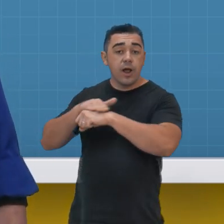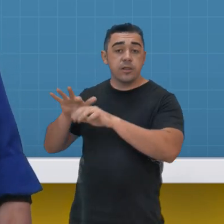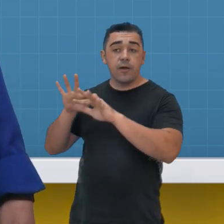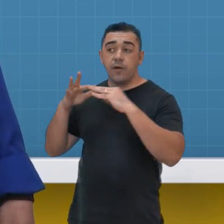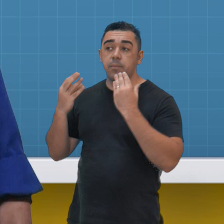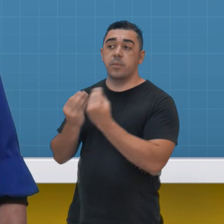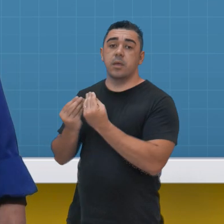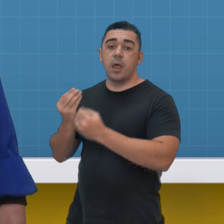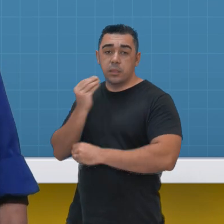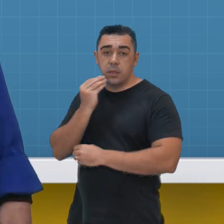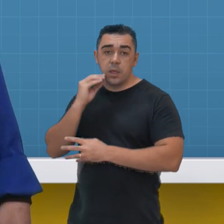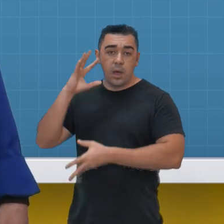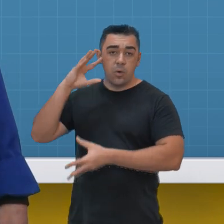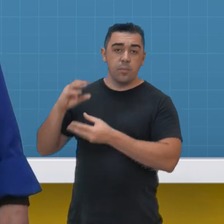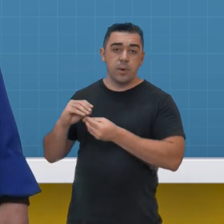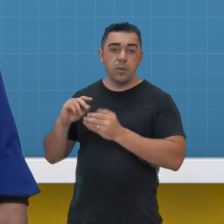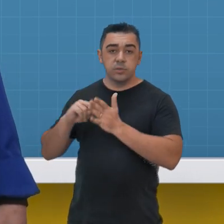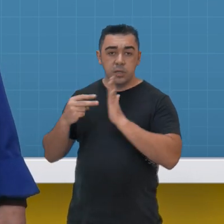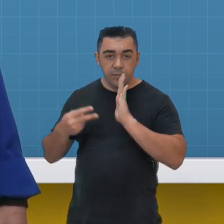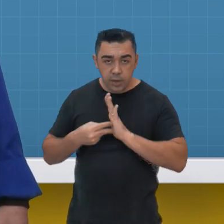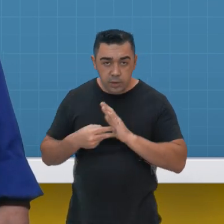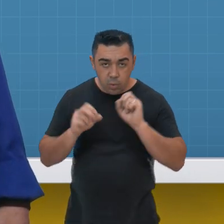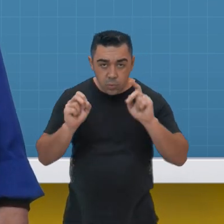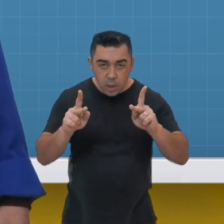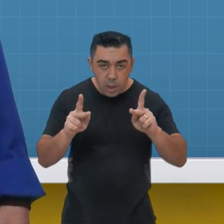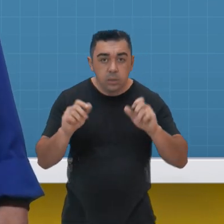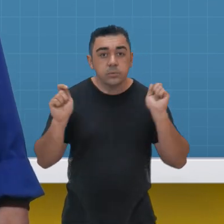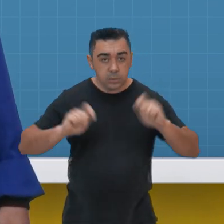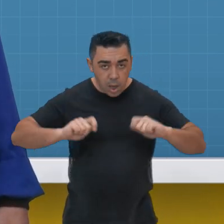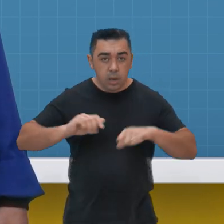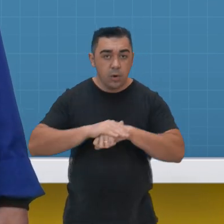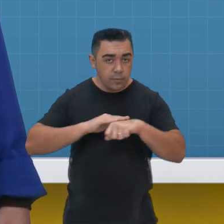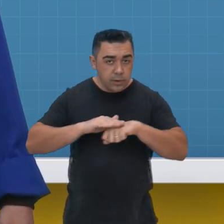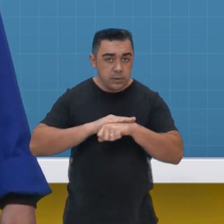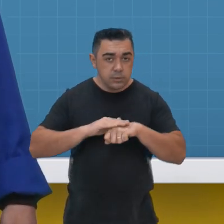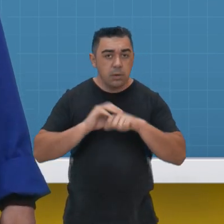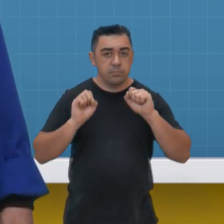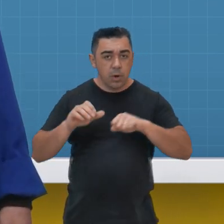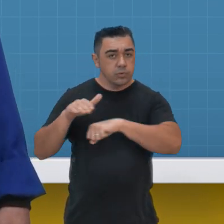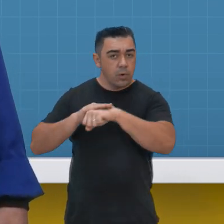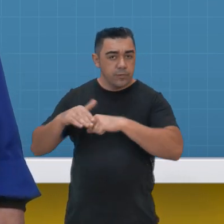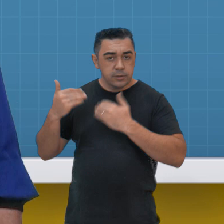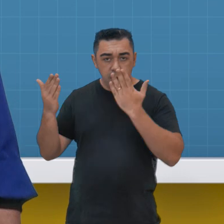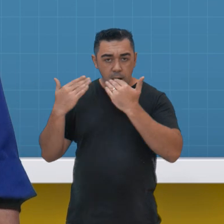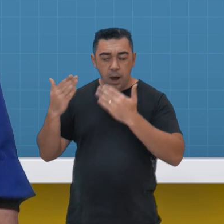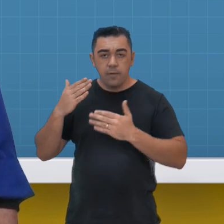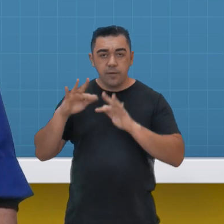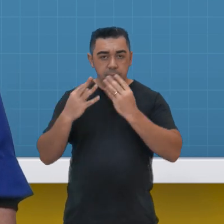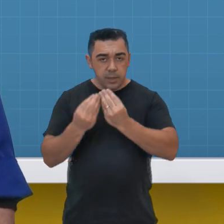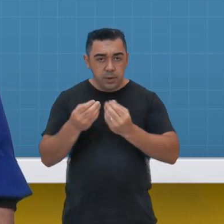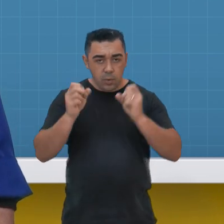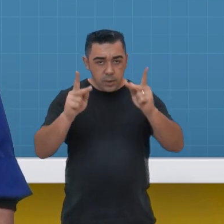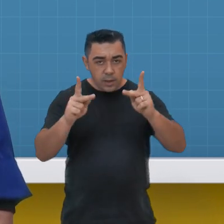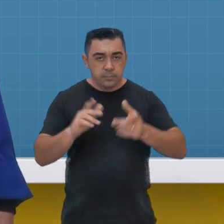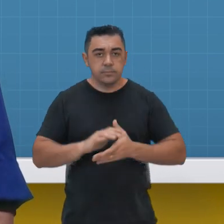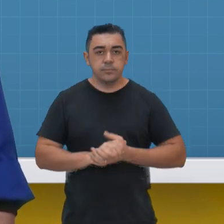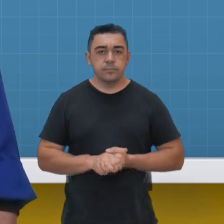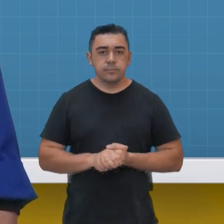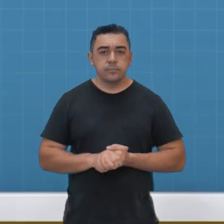tentar interpretar esses provérbios, ok? Conversa com eles. Boa conversa com eles, ok,